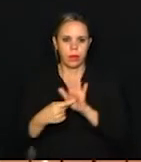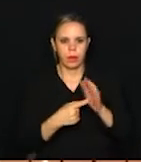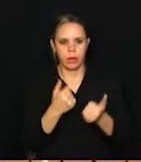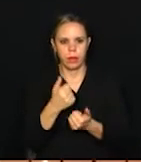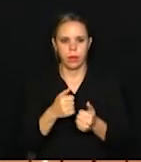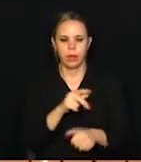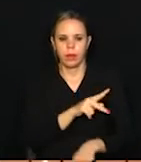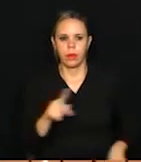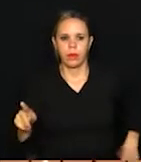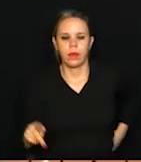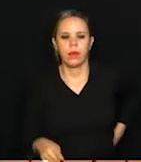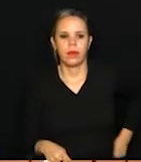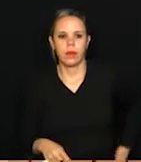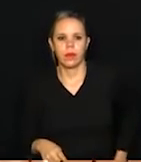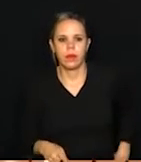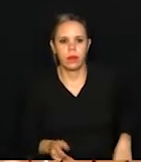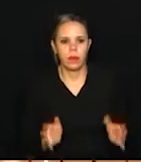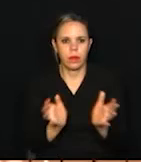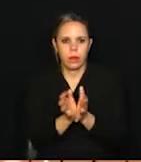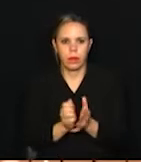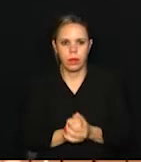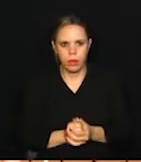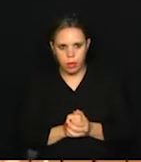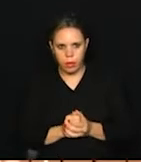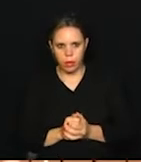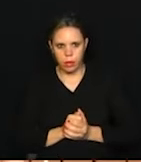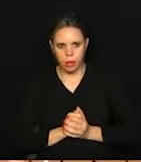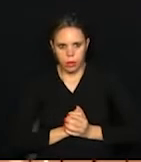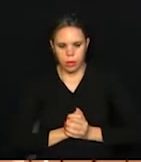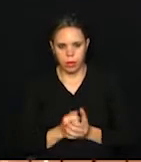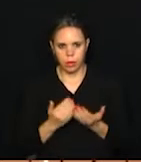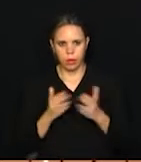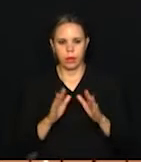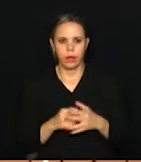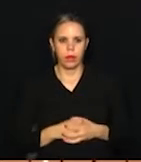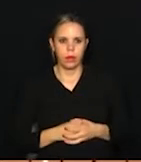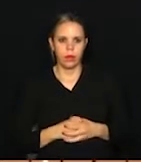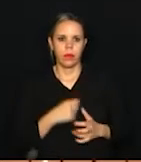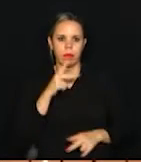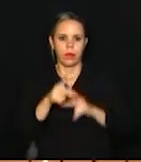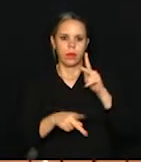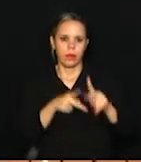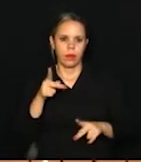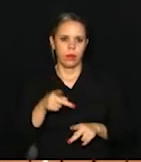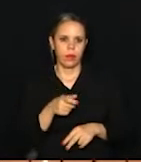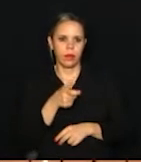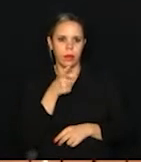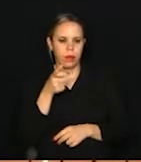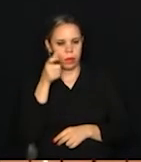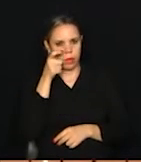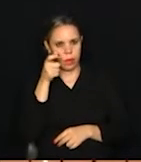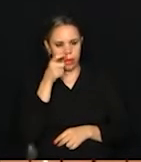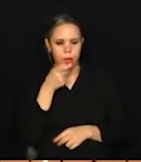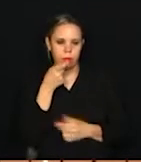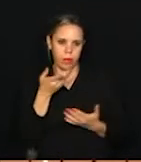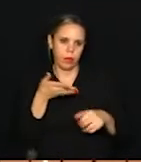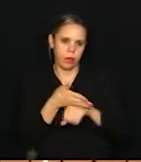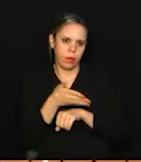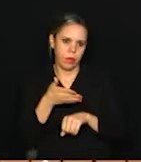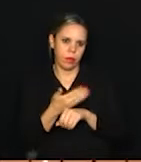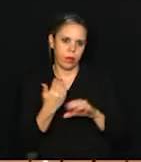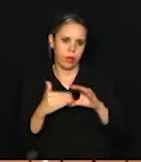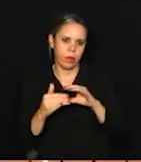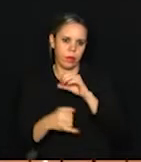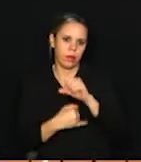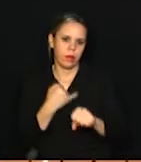da comissão. Gostaria aqui de deixar aberto a população para participação através do